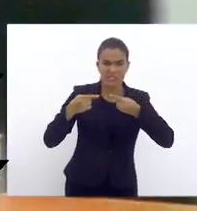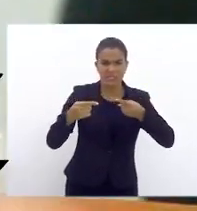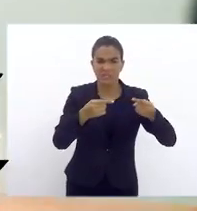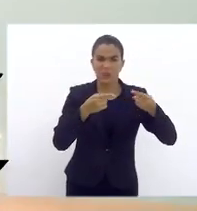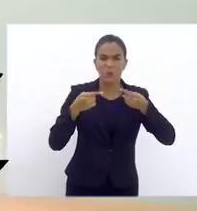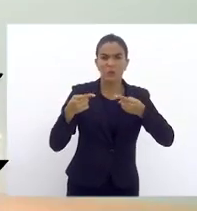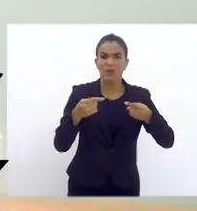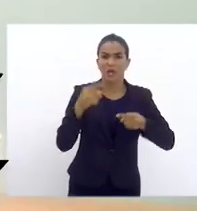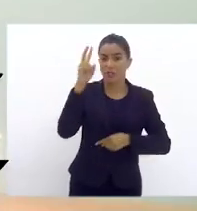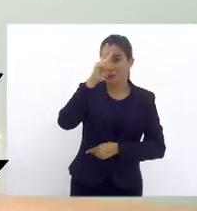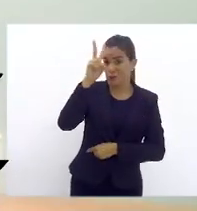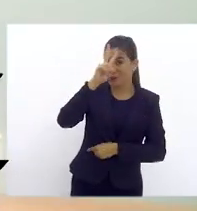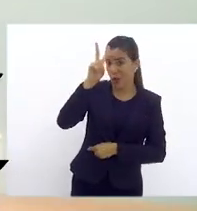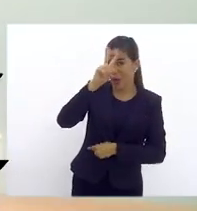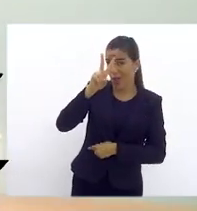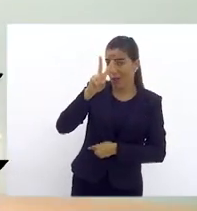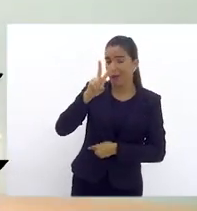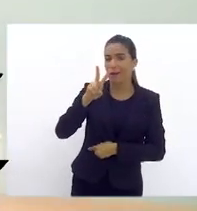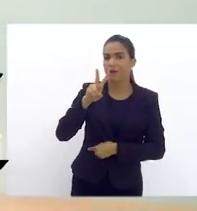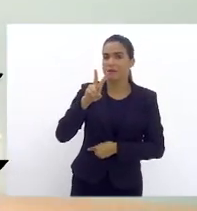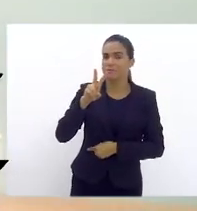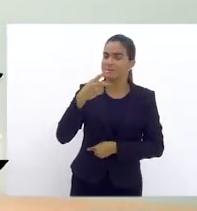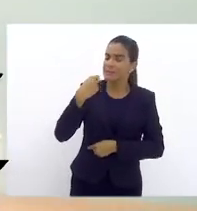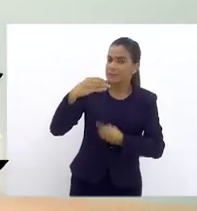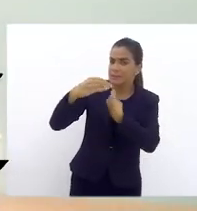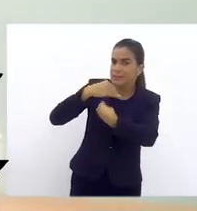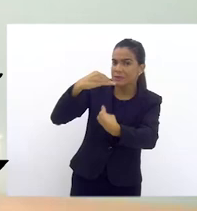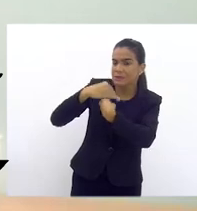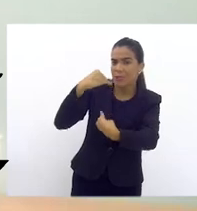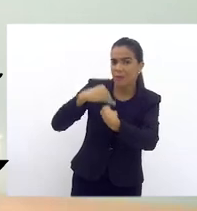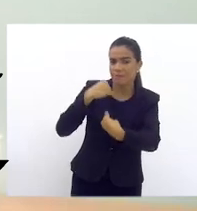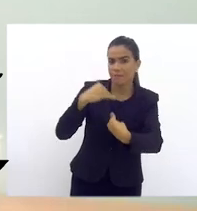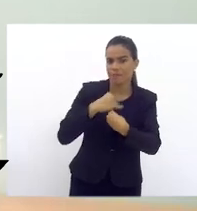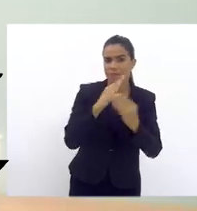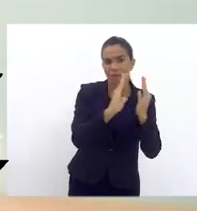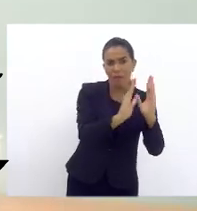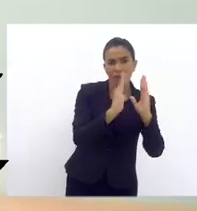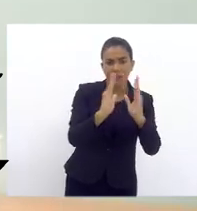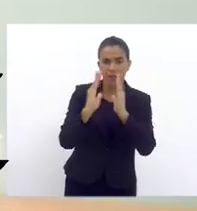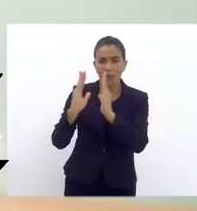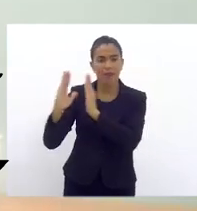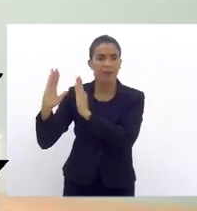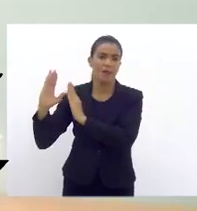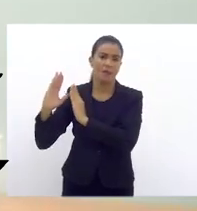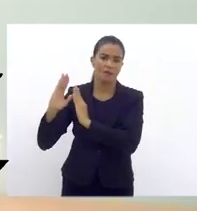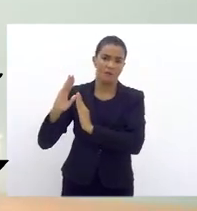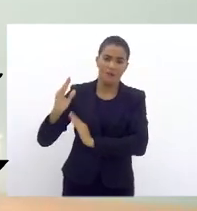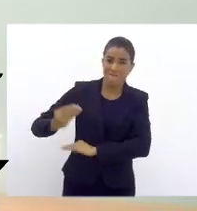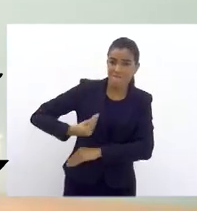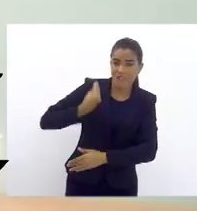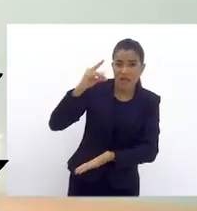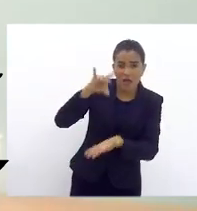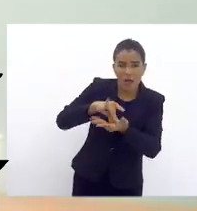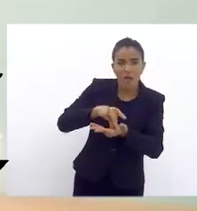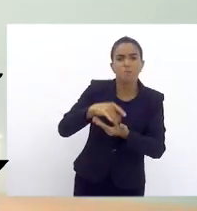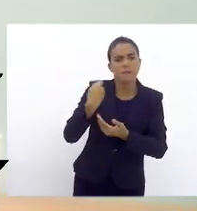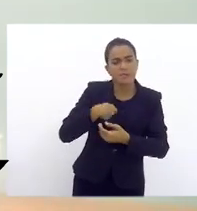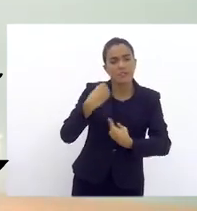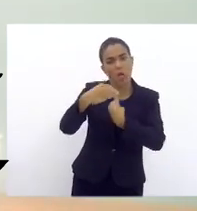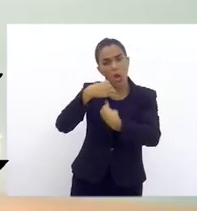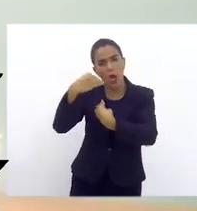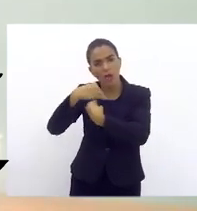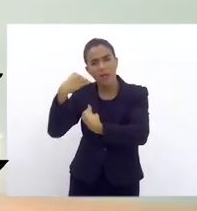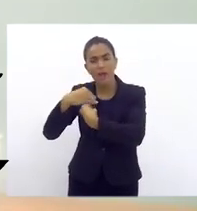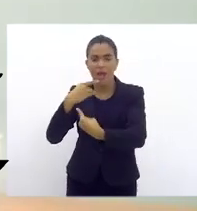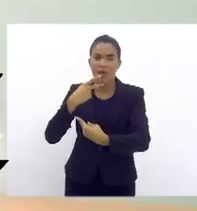a história tem que nos nortear os exemplos os episódios fatídicos da sociedade tem que nortear as